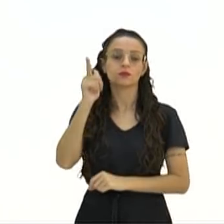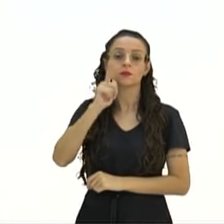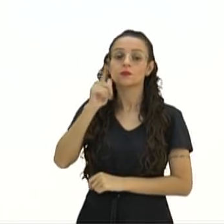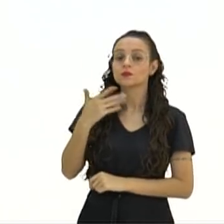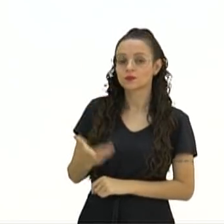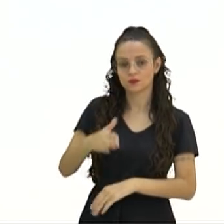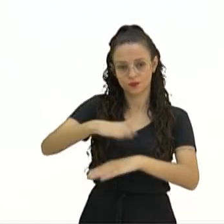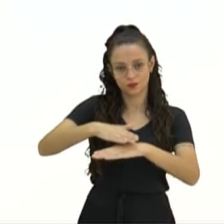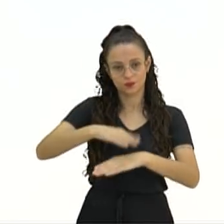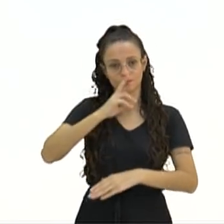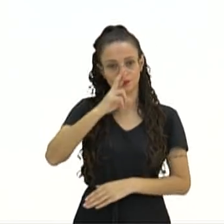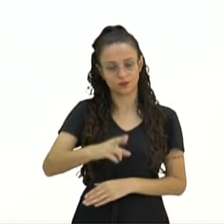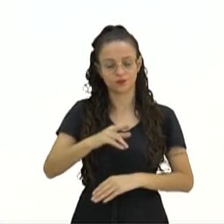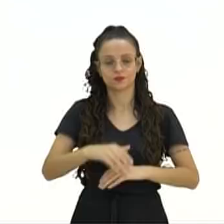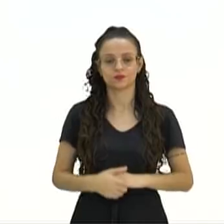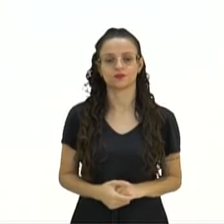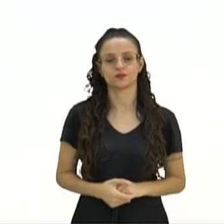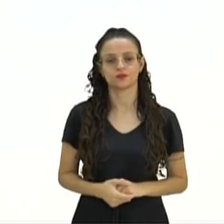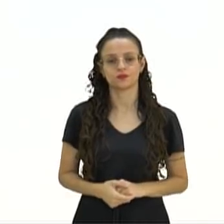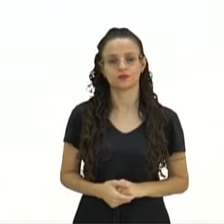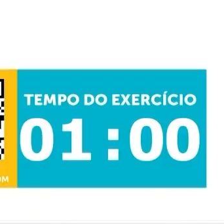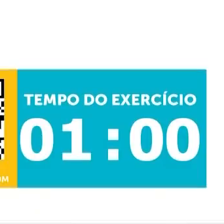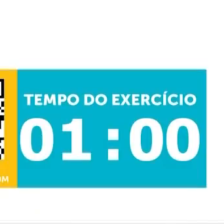geográfica? Responda, a gente já volta para corrigir.